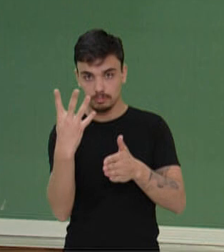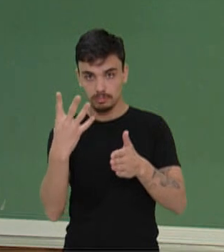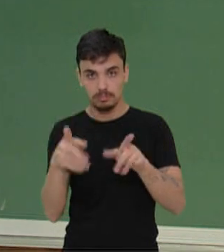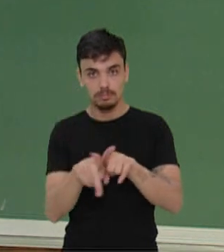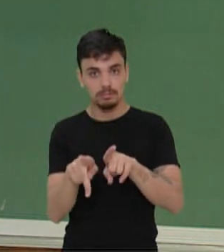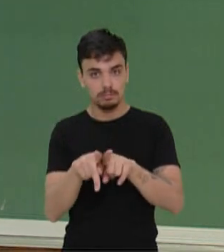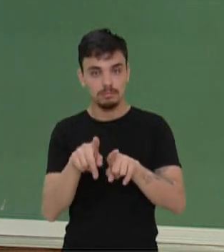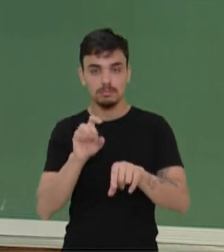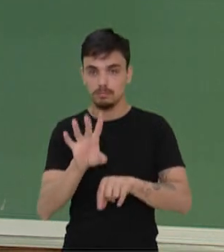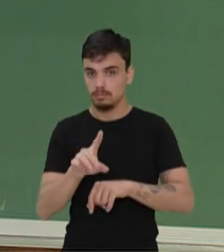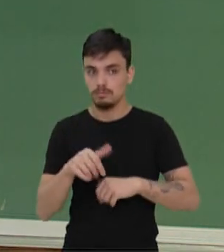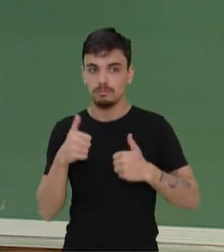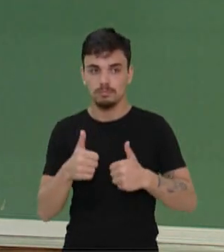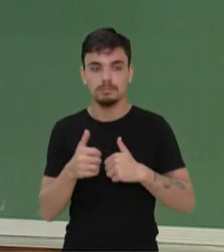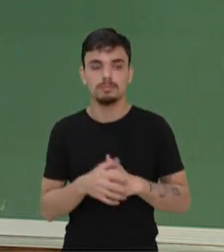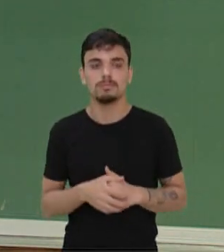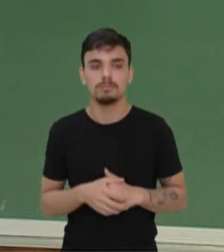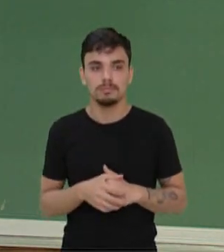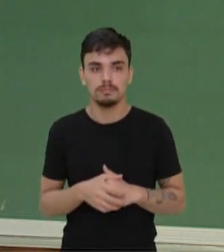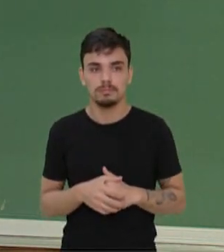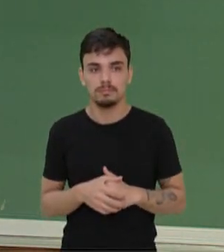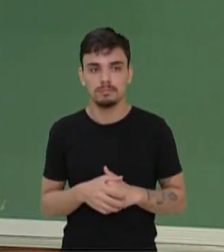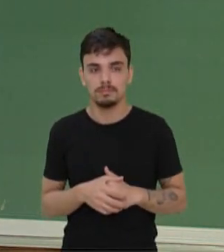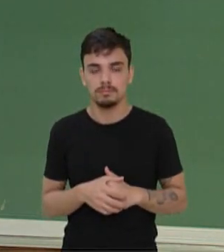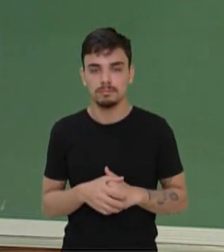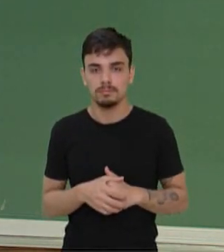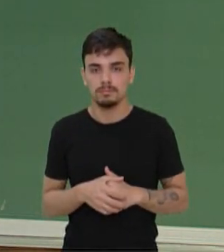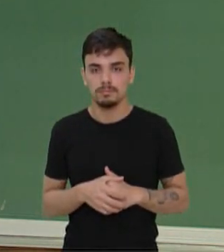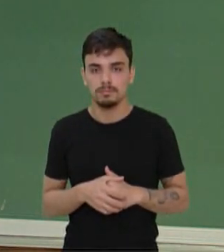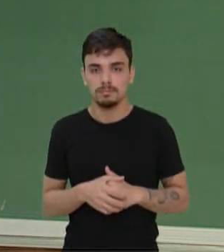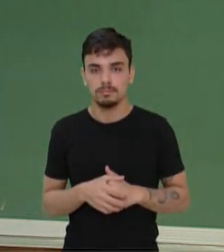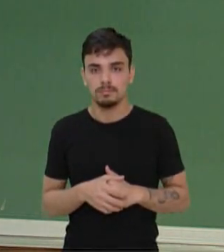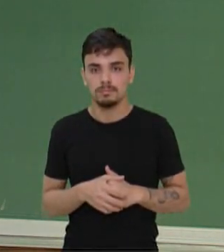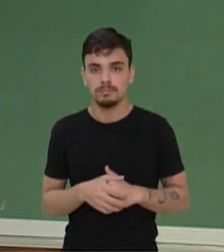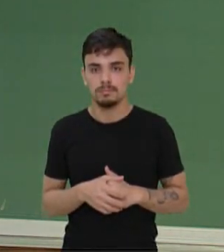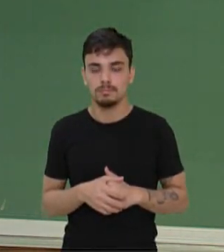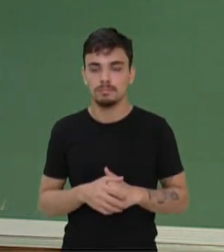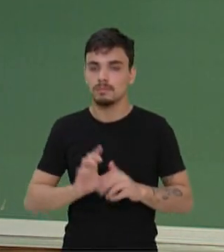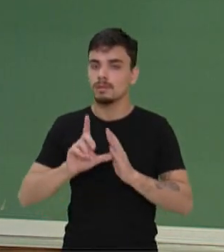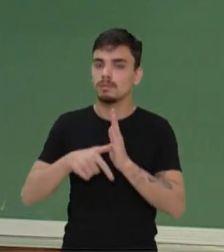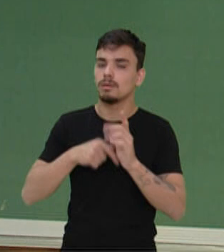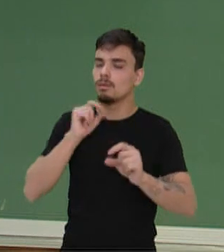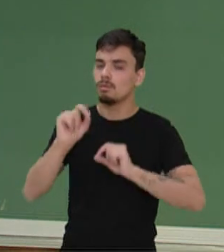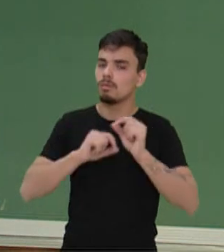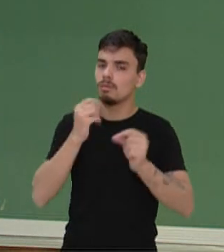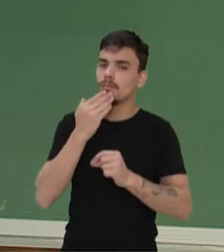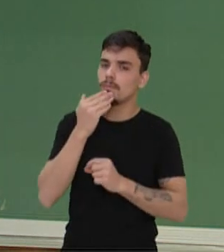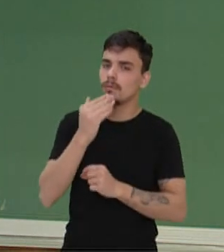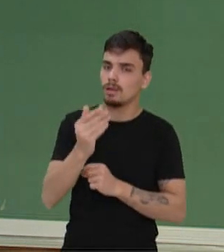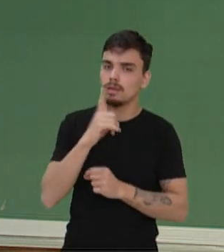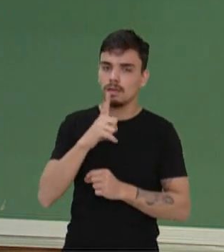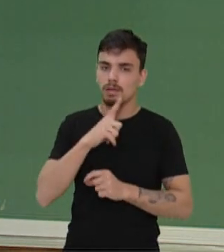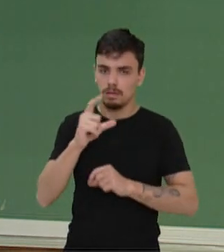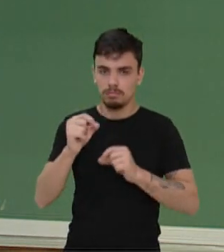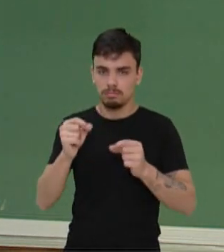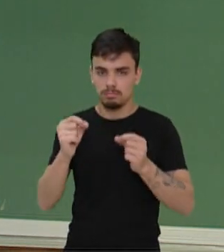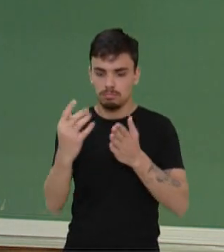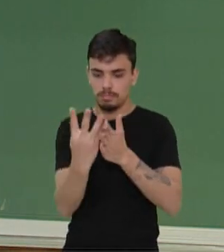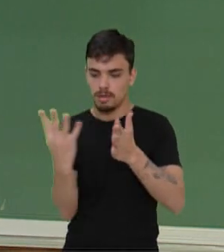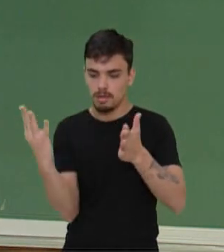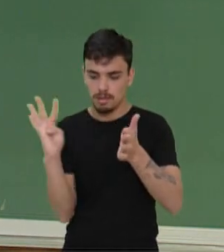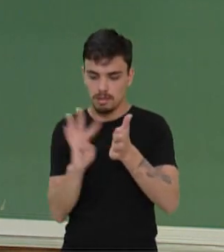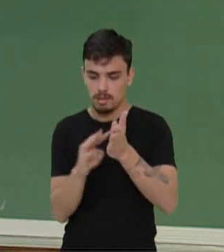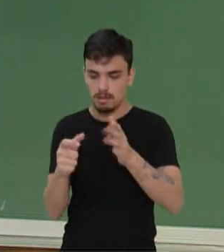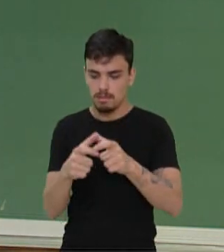cercado. Ok? Beleza? E aí ele pede o seguinte: determine as dimensões do cercado para que